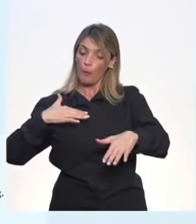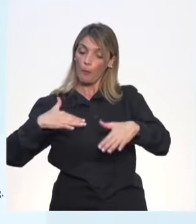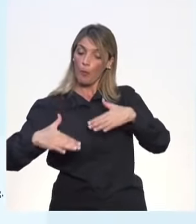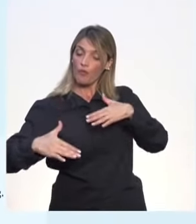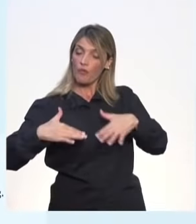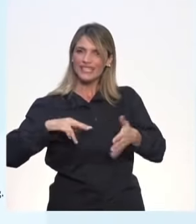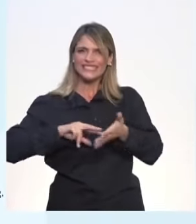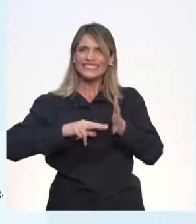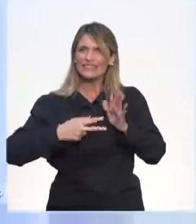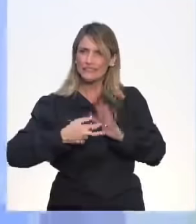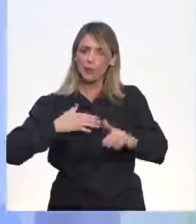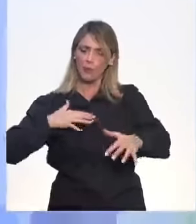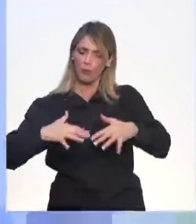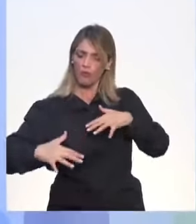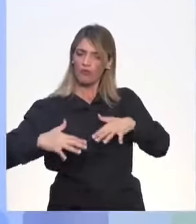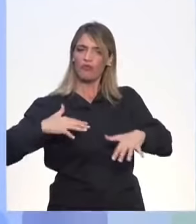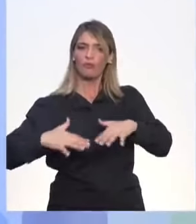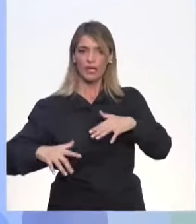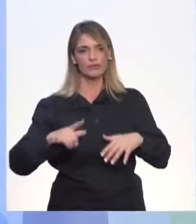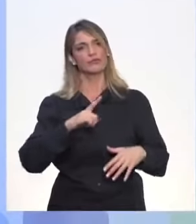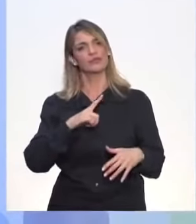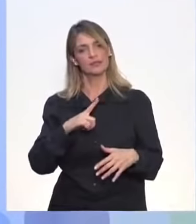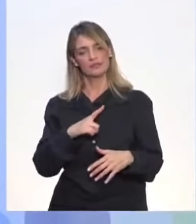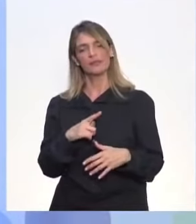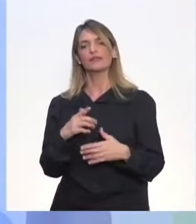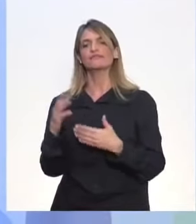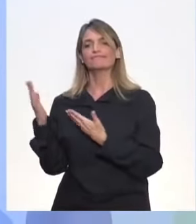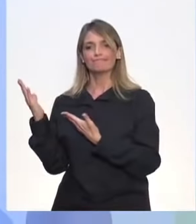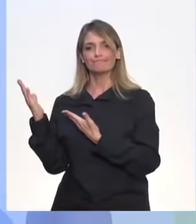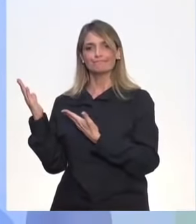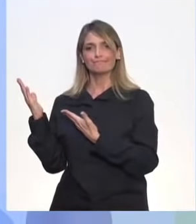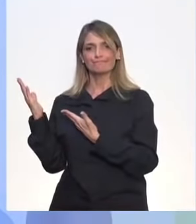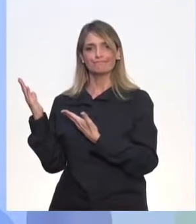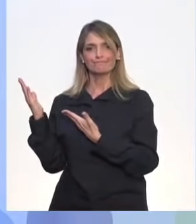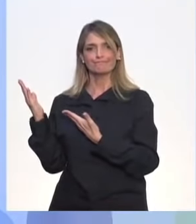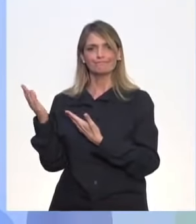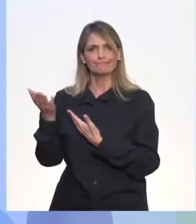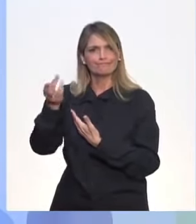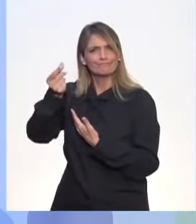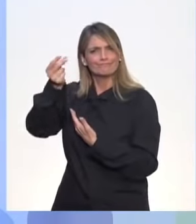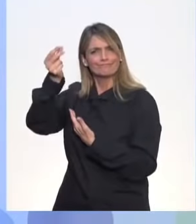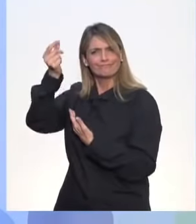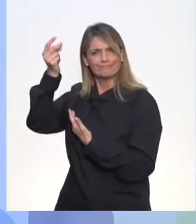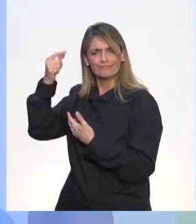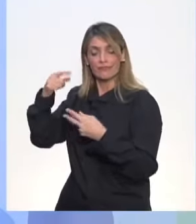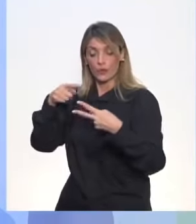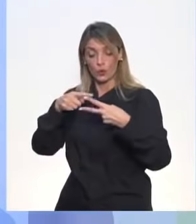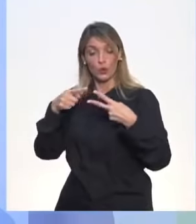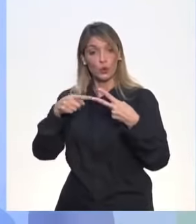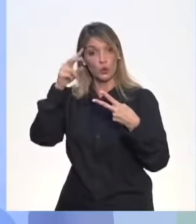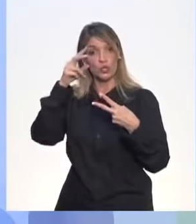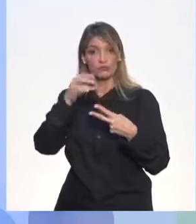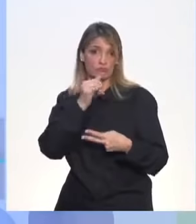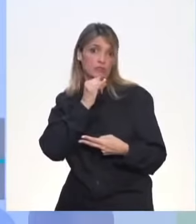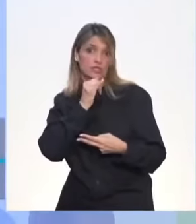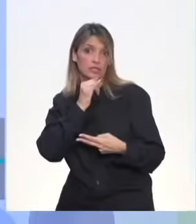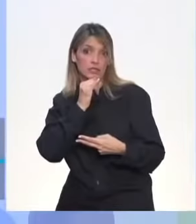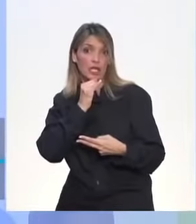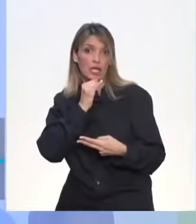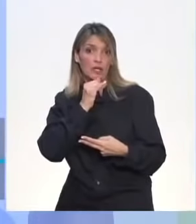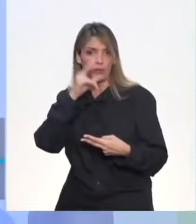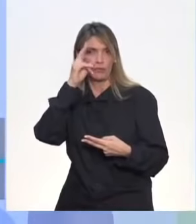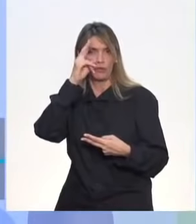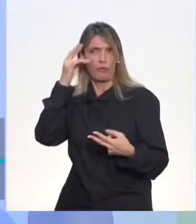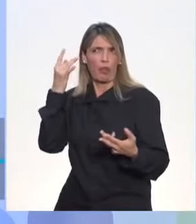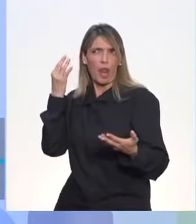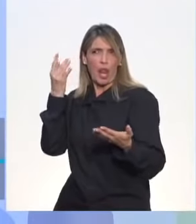movimentar né então a gente tem aí também essa aplicação tecnológica e histórica dois exemplos bem históricos que que